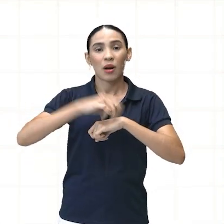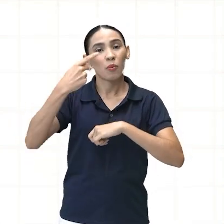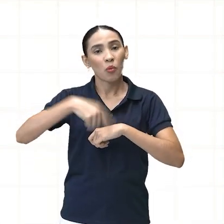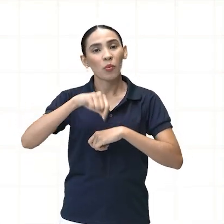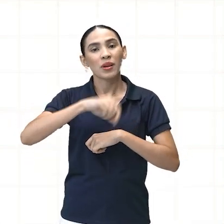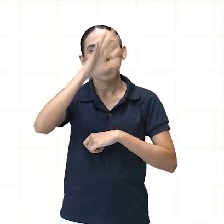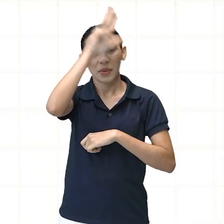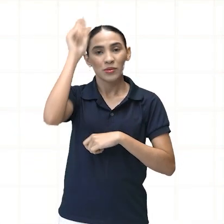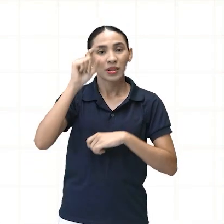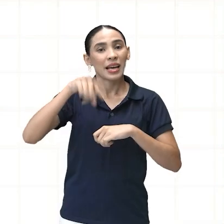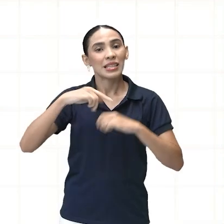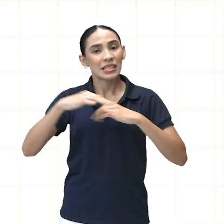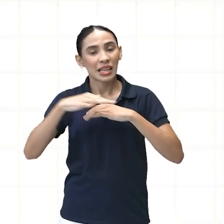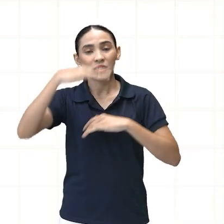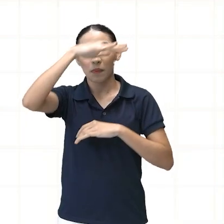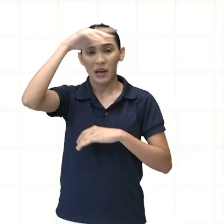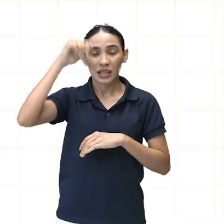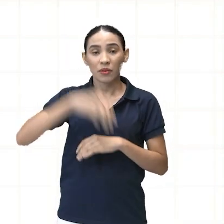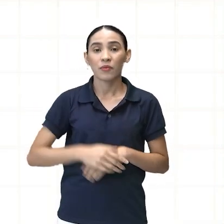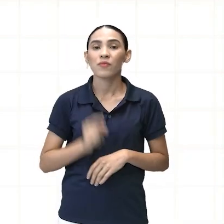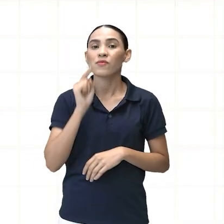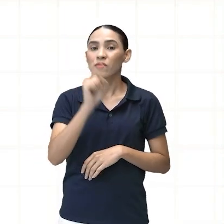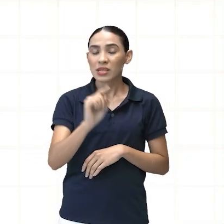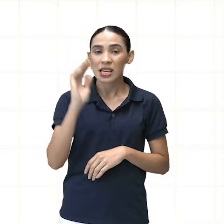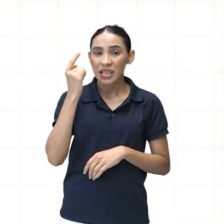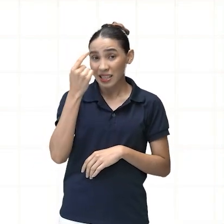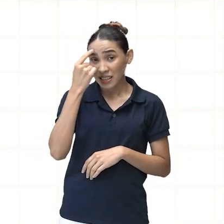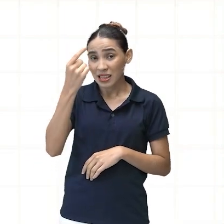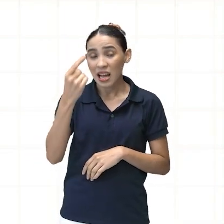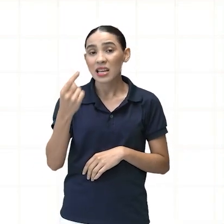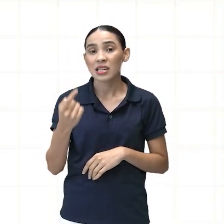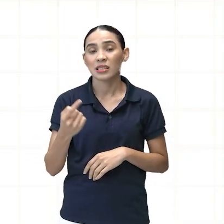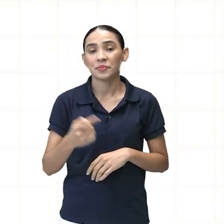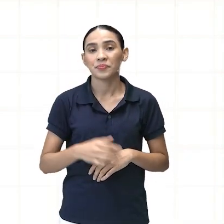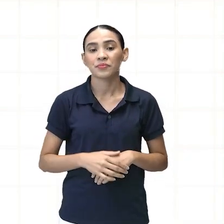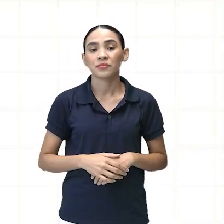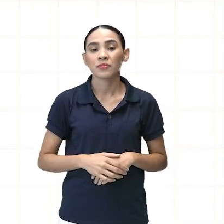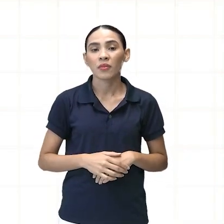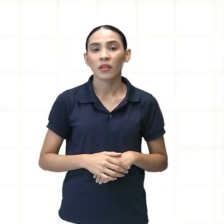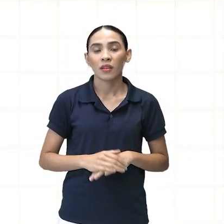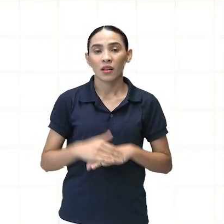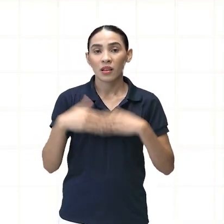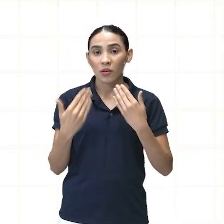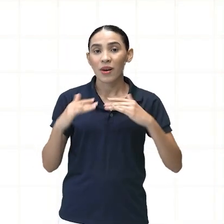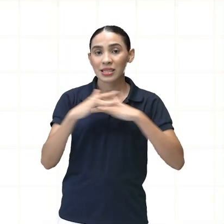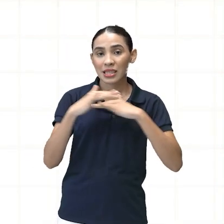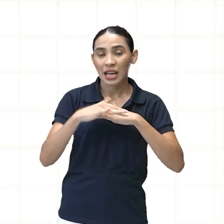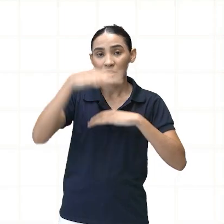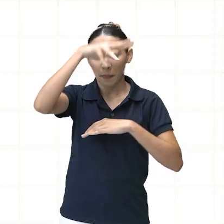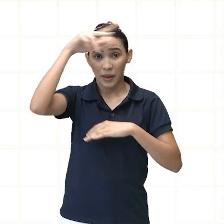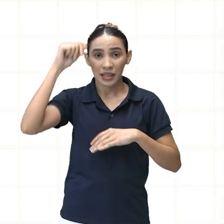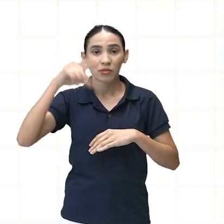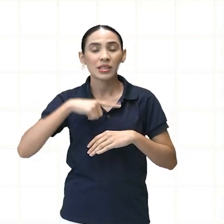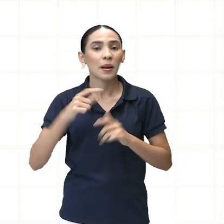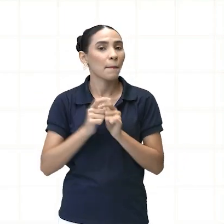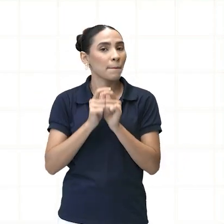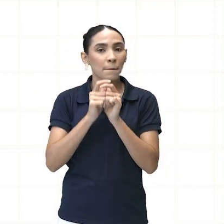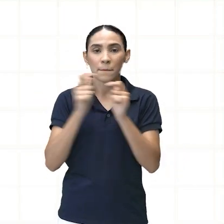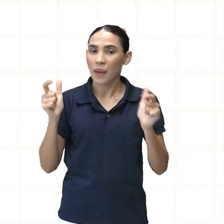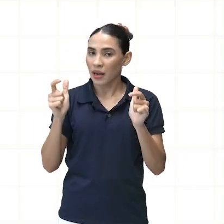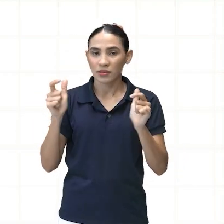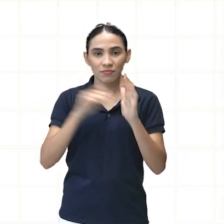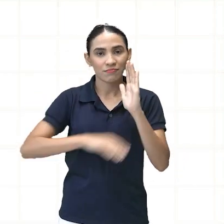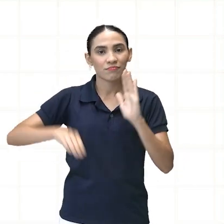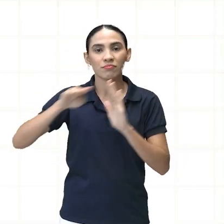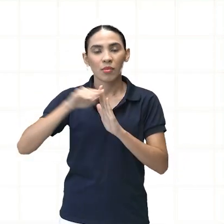do Amazonas, é a cidade de Manaus. Para vocês terem uma ideia, a cidade de Manaus concentra mais da metade